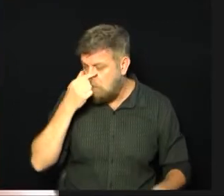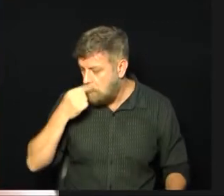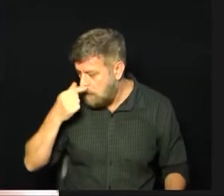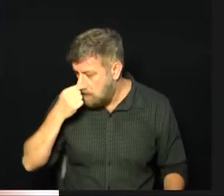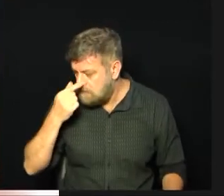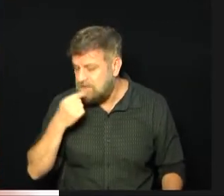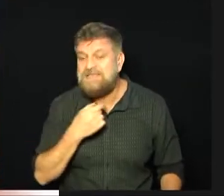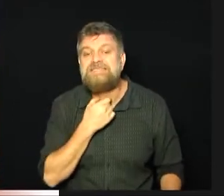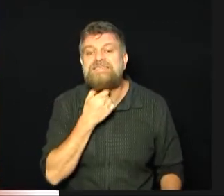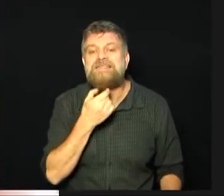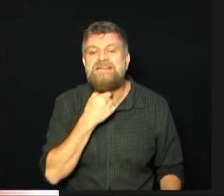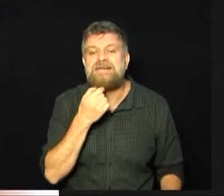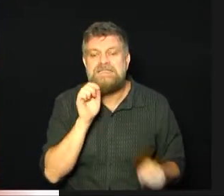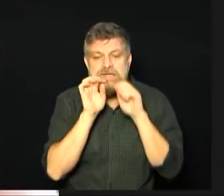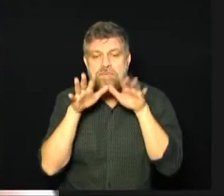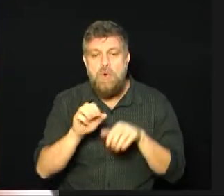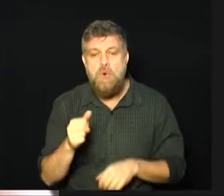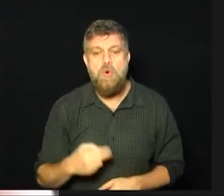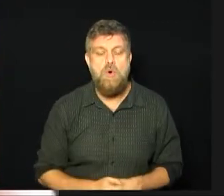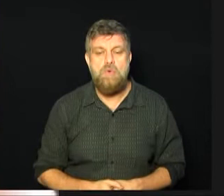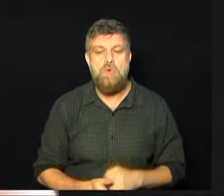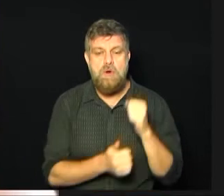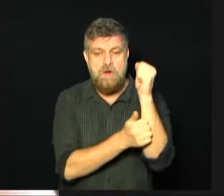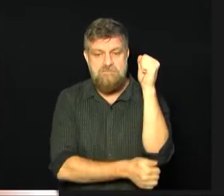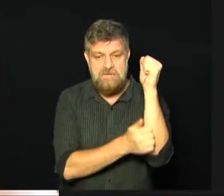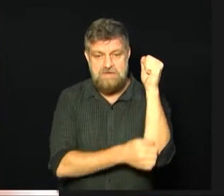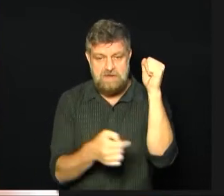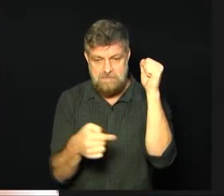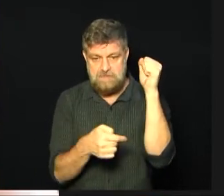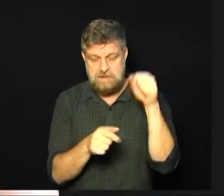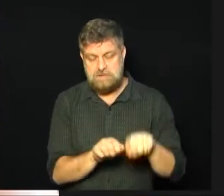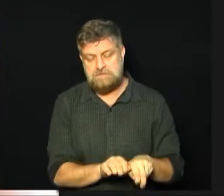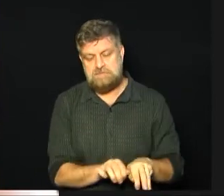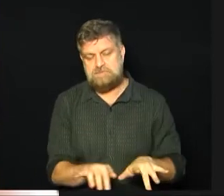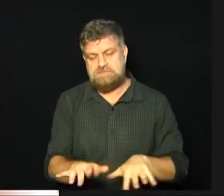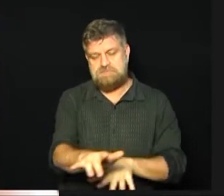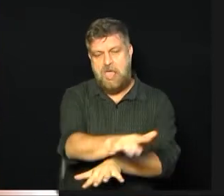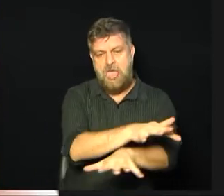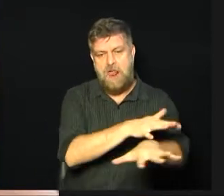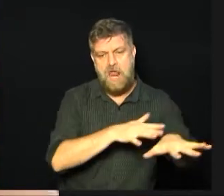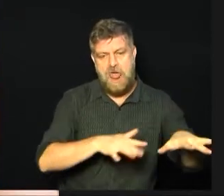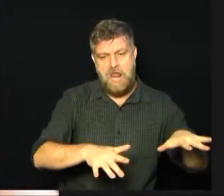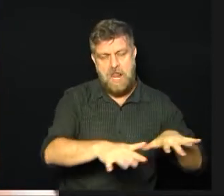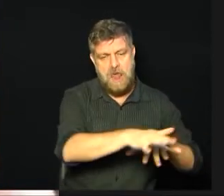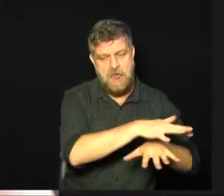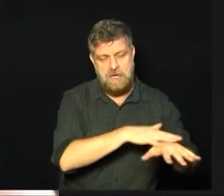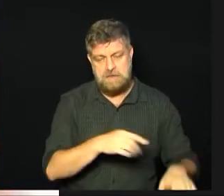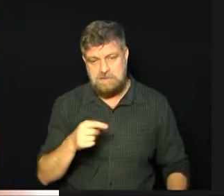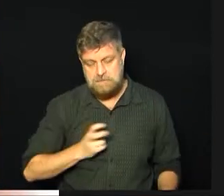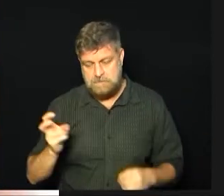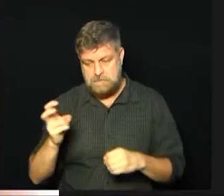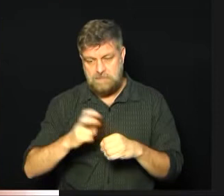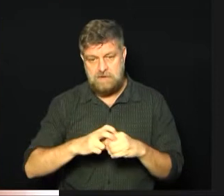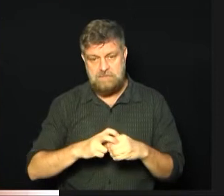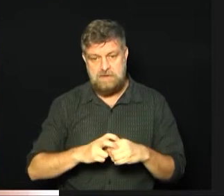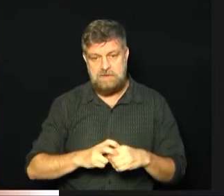da garganta, como as fezes, são capazes de transmitir esse vírus. E o vírus, ele permanece